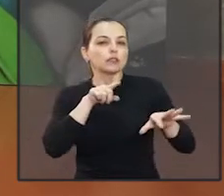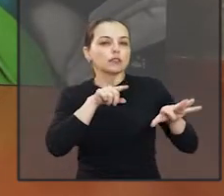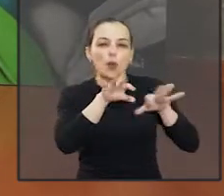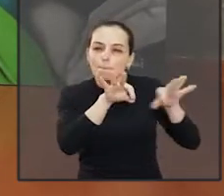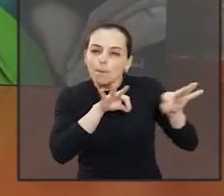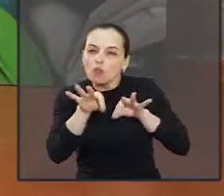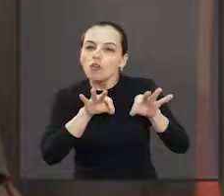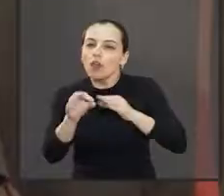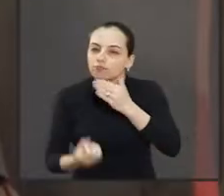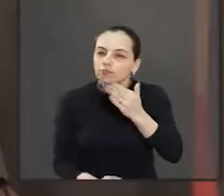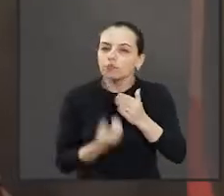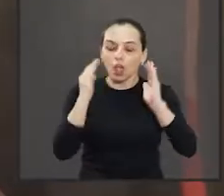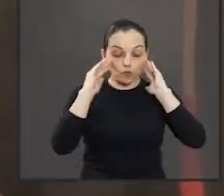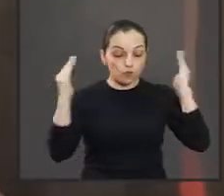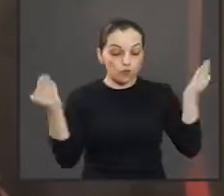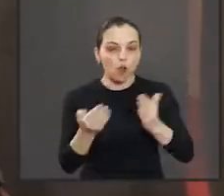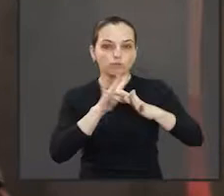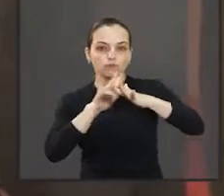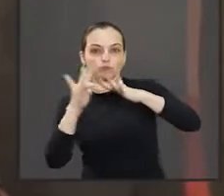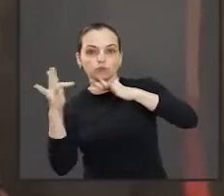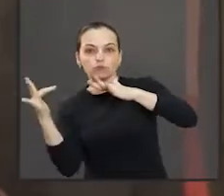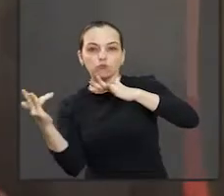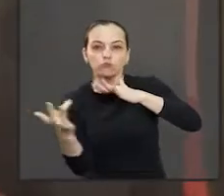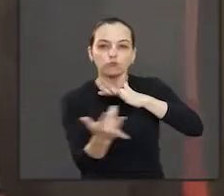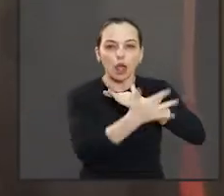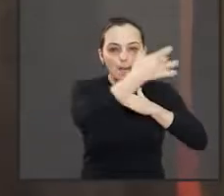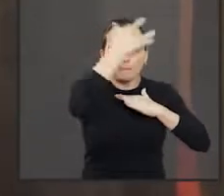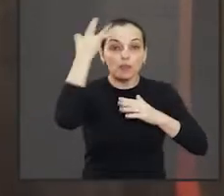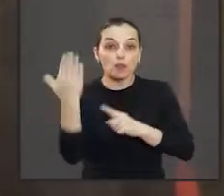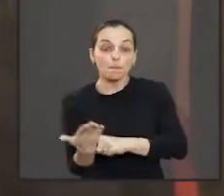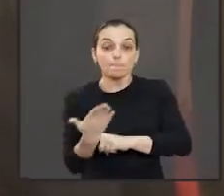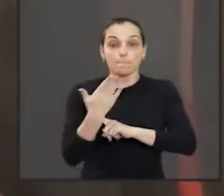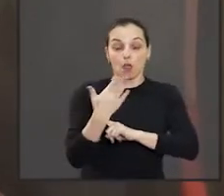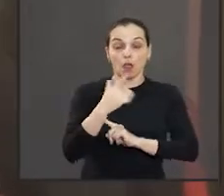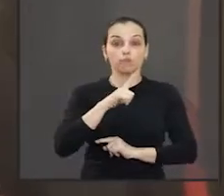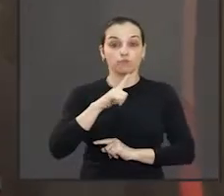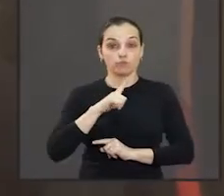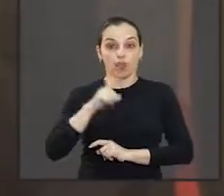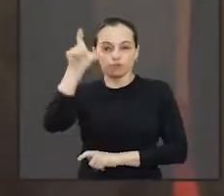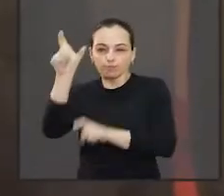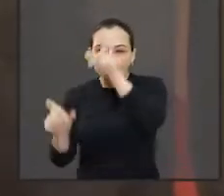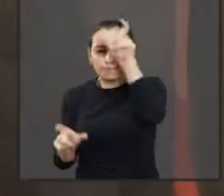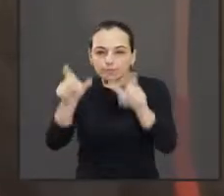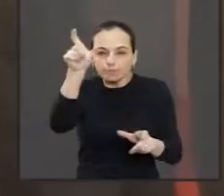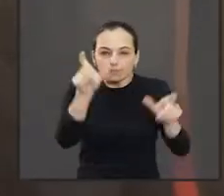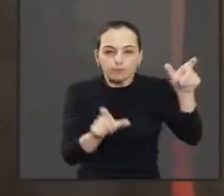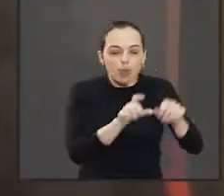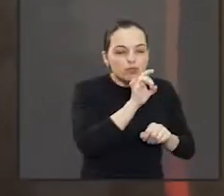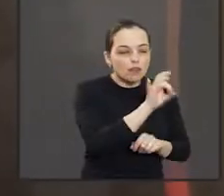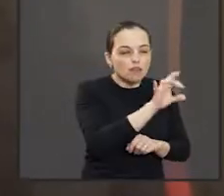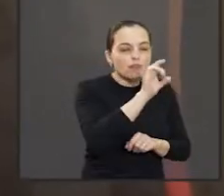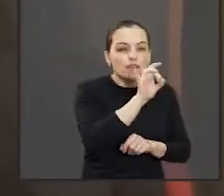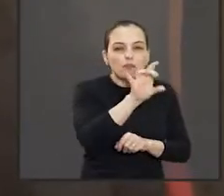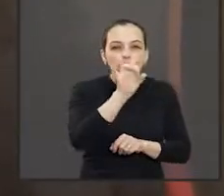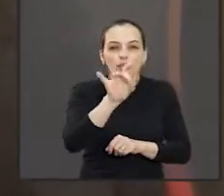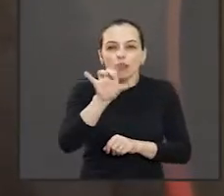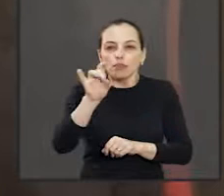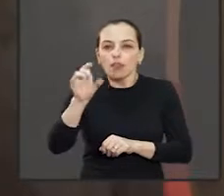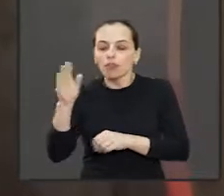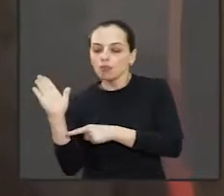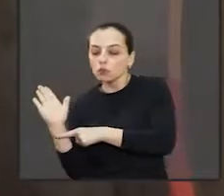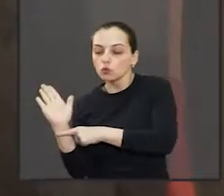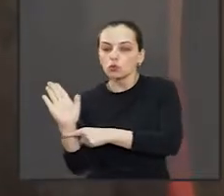também, algumas prospecções de projetos, nas mídias sociais, enfim. E aí